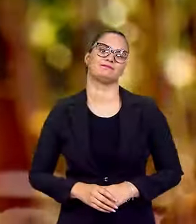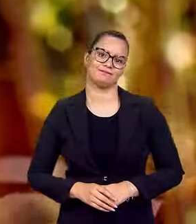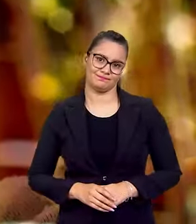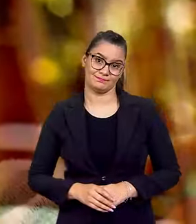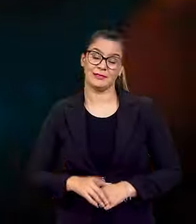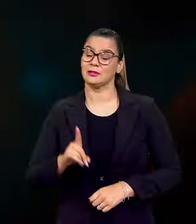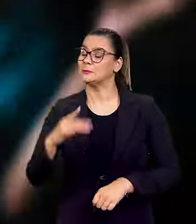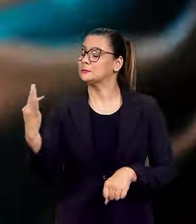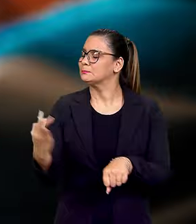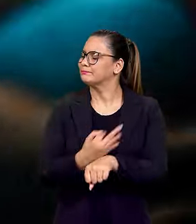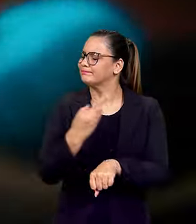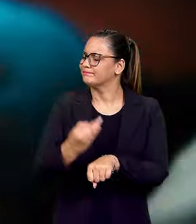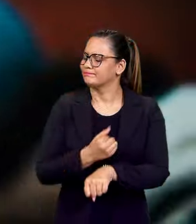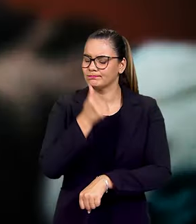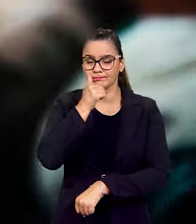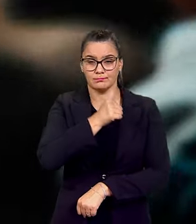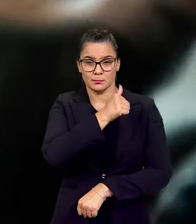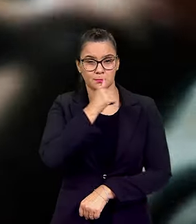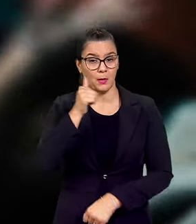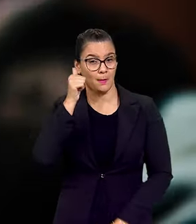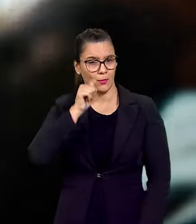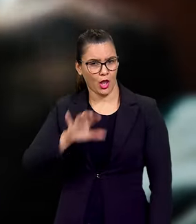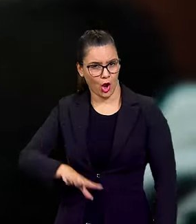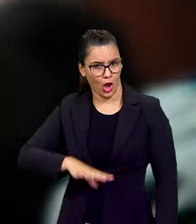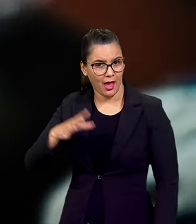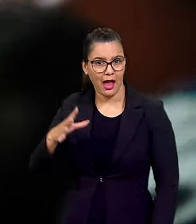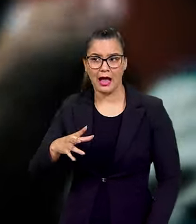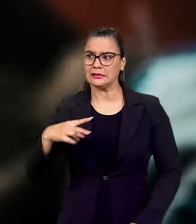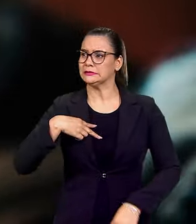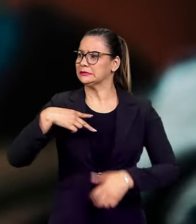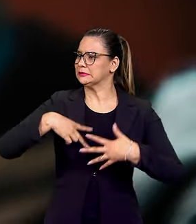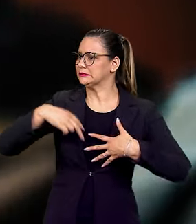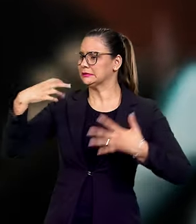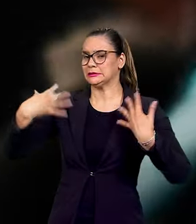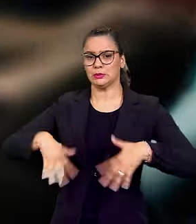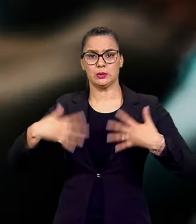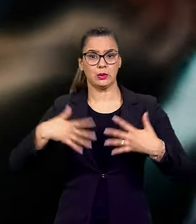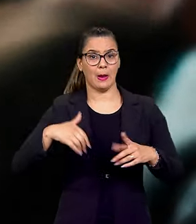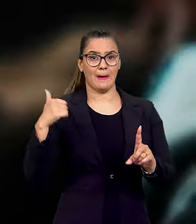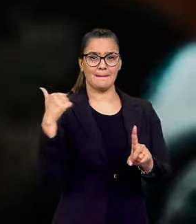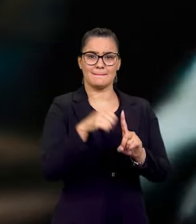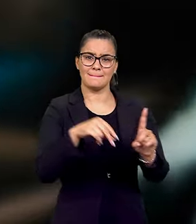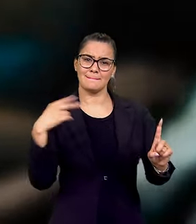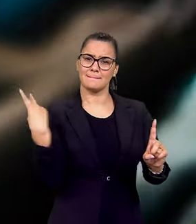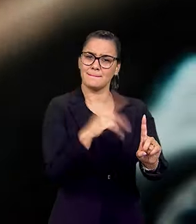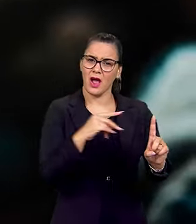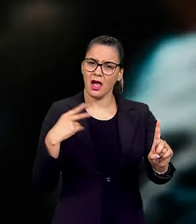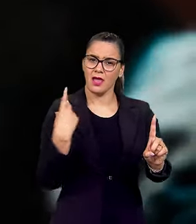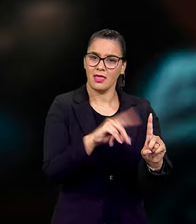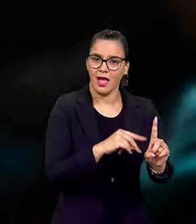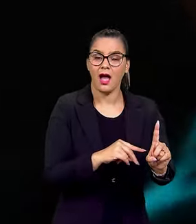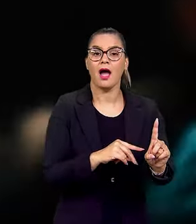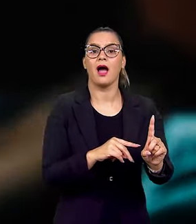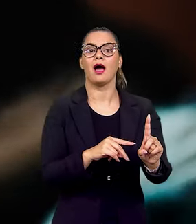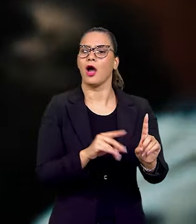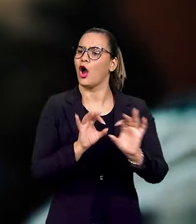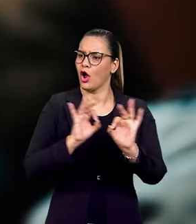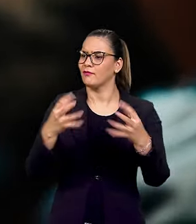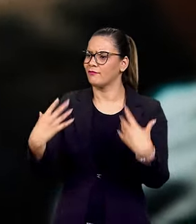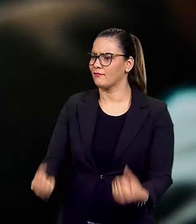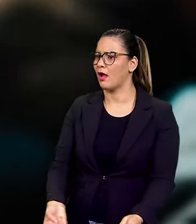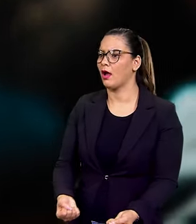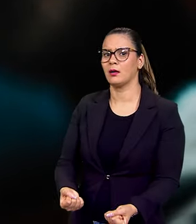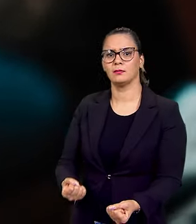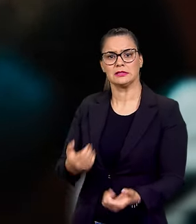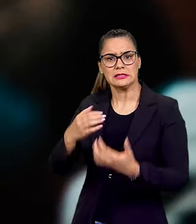ano. Chega um ponto tão insuportável que, para as mulheres mais corajosas ou desesperadas, apanhar é o motivo da tentativa